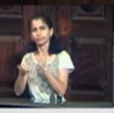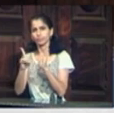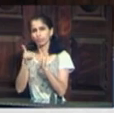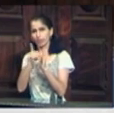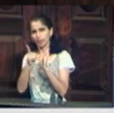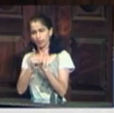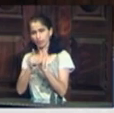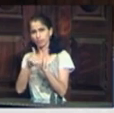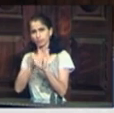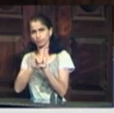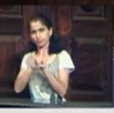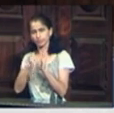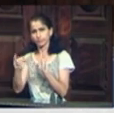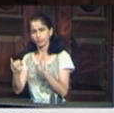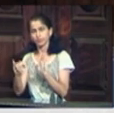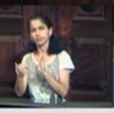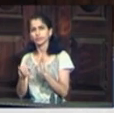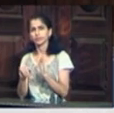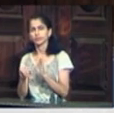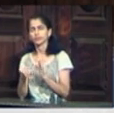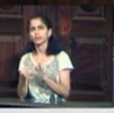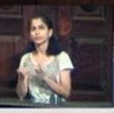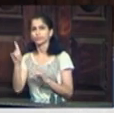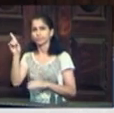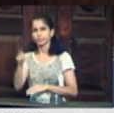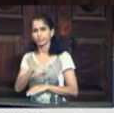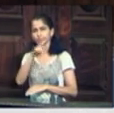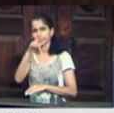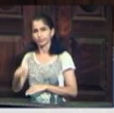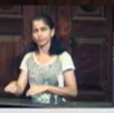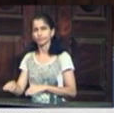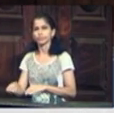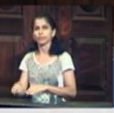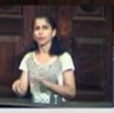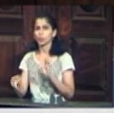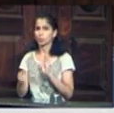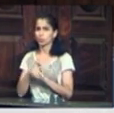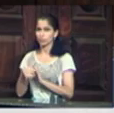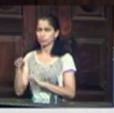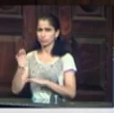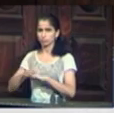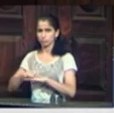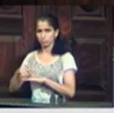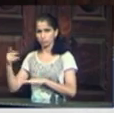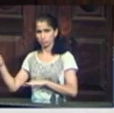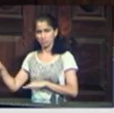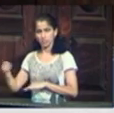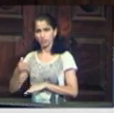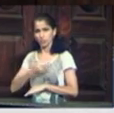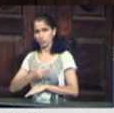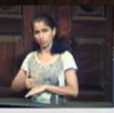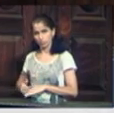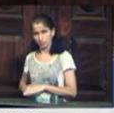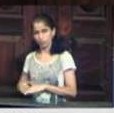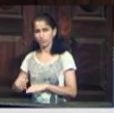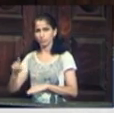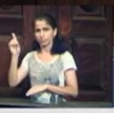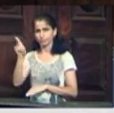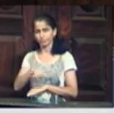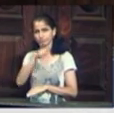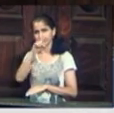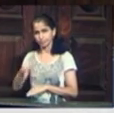legislativo que anula os efeitos do ato do governador que cancela